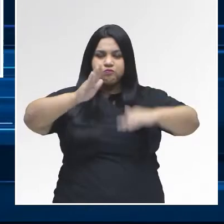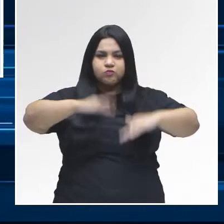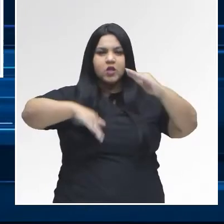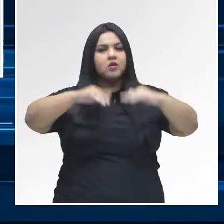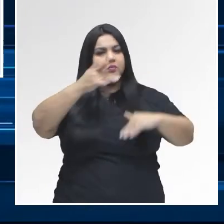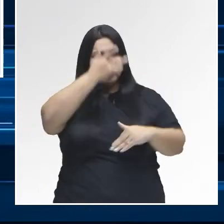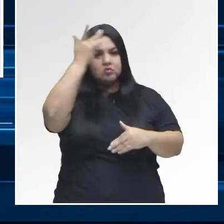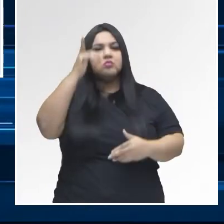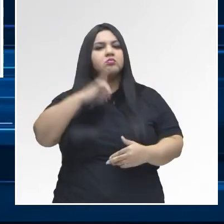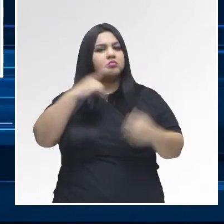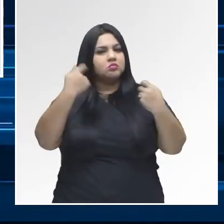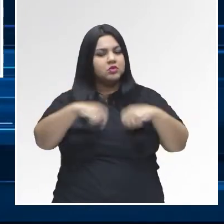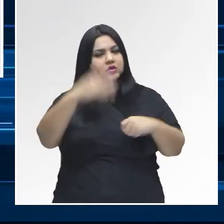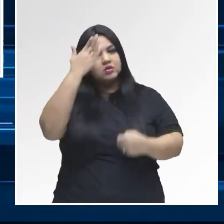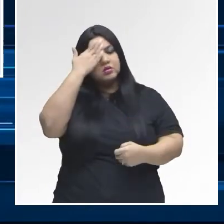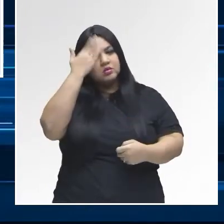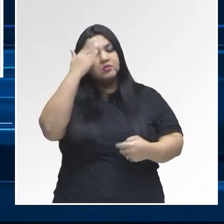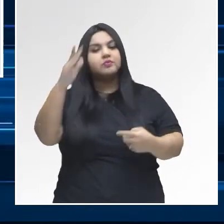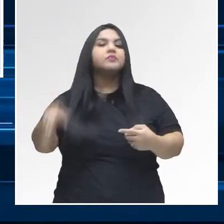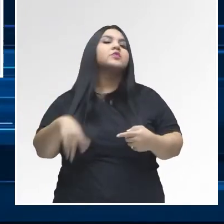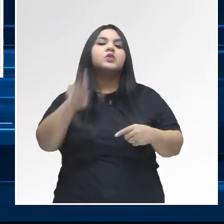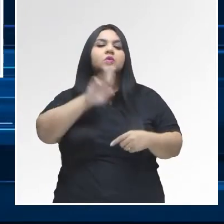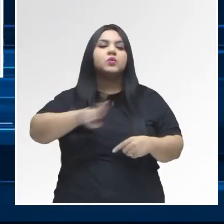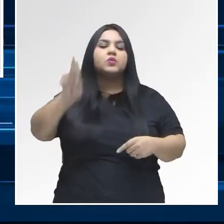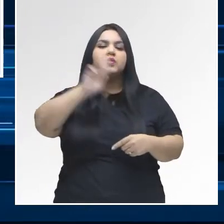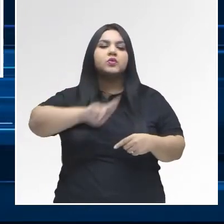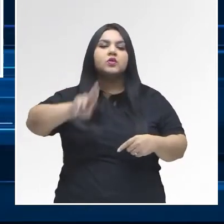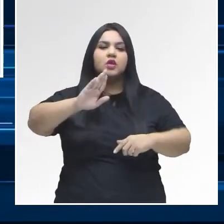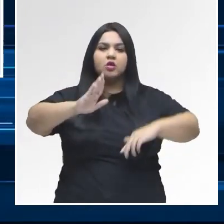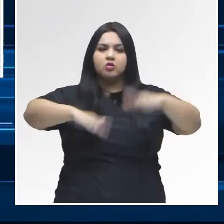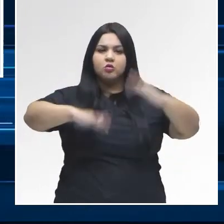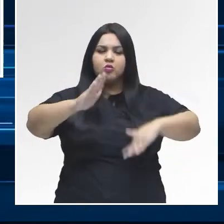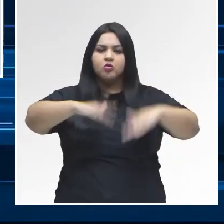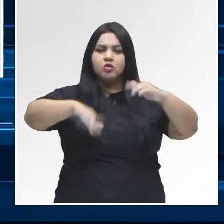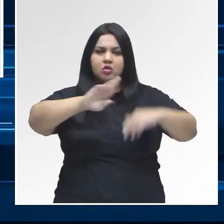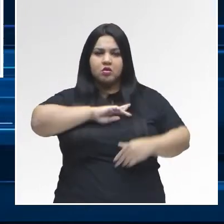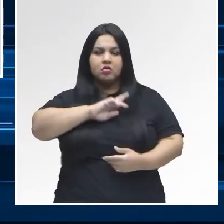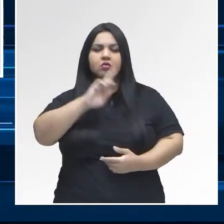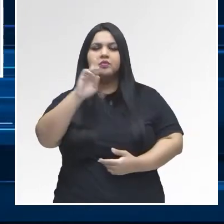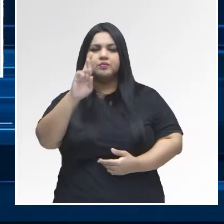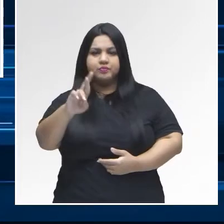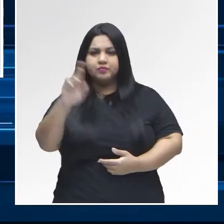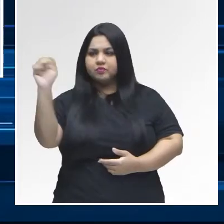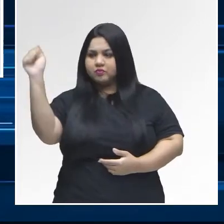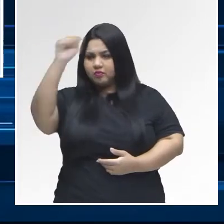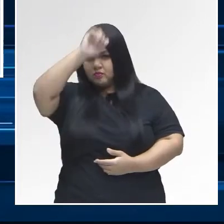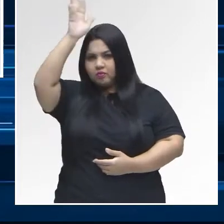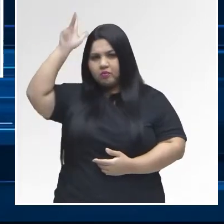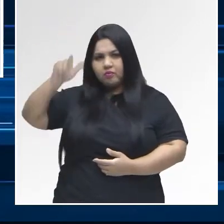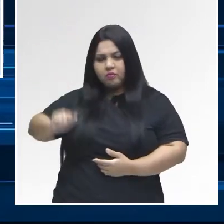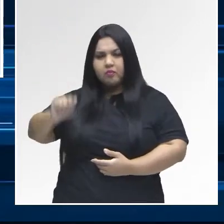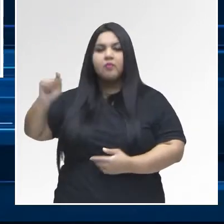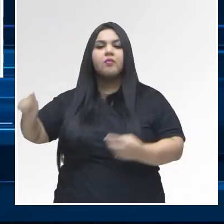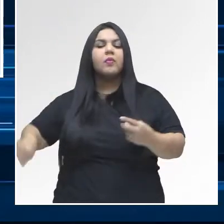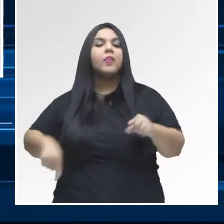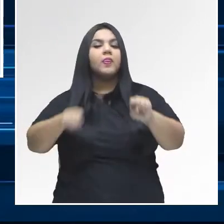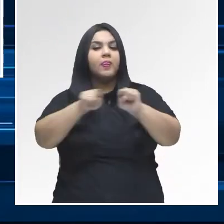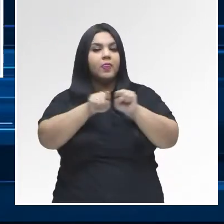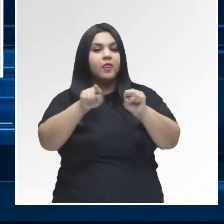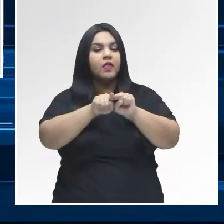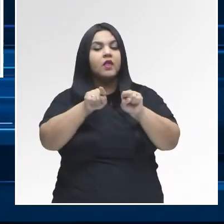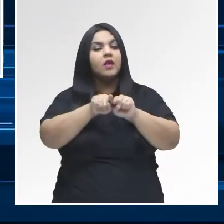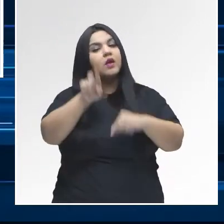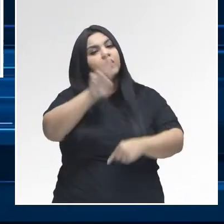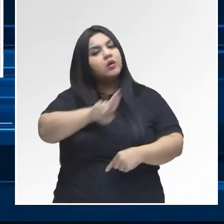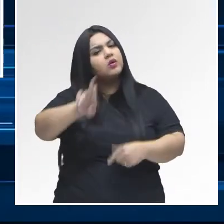saber tocar, que são utilizados nas celebrações de religiões afro-brasileiras, mas que também são utilizados